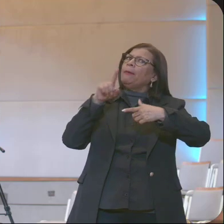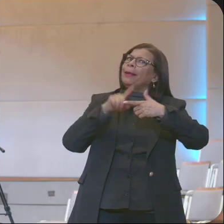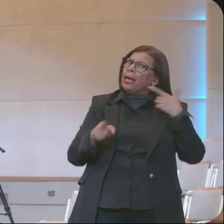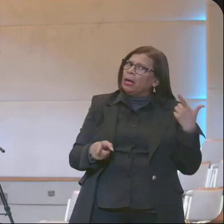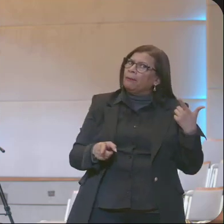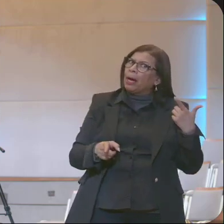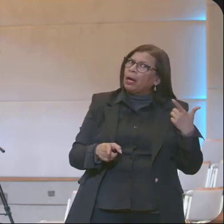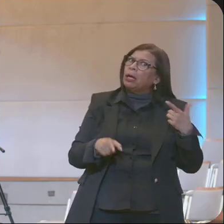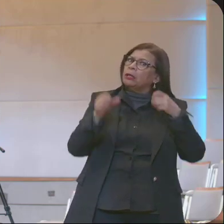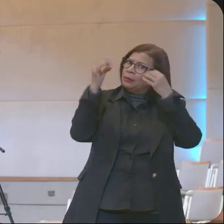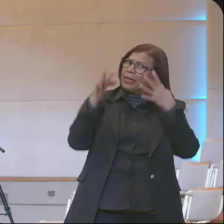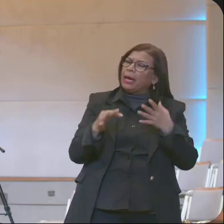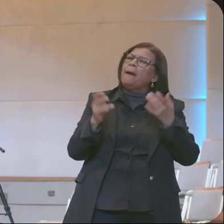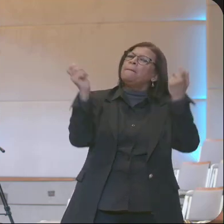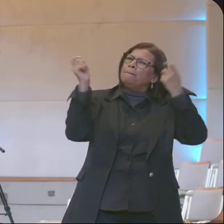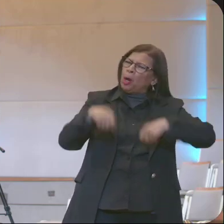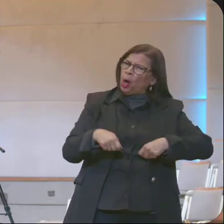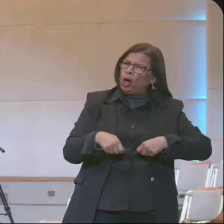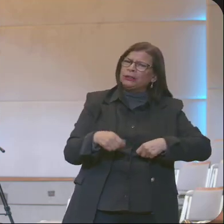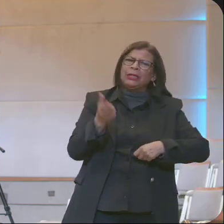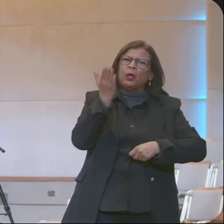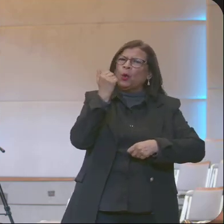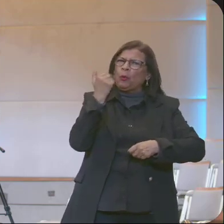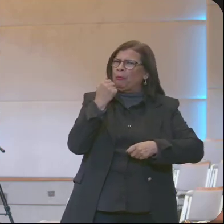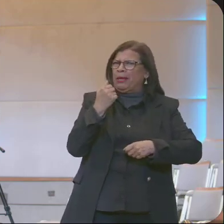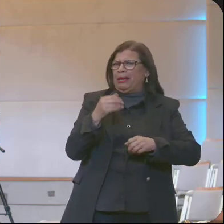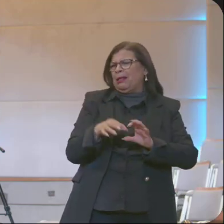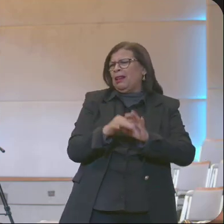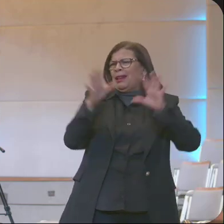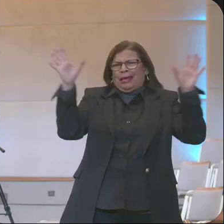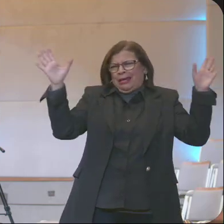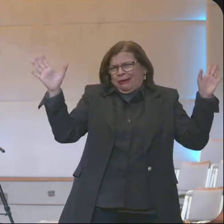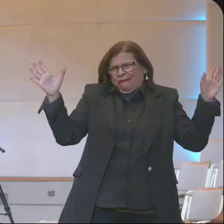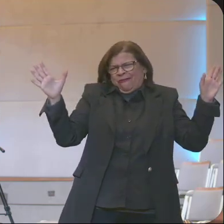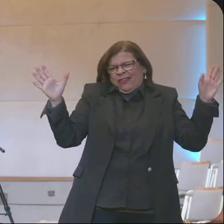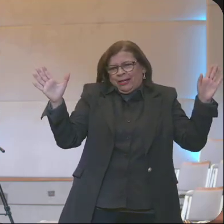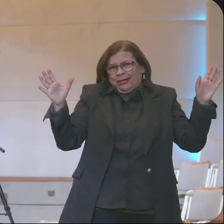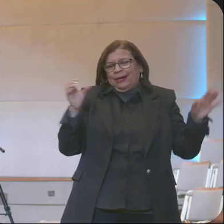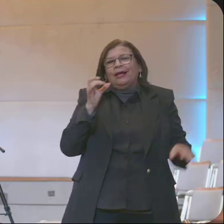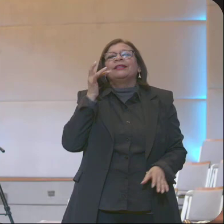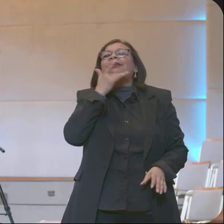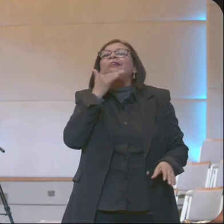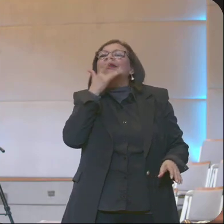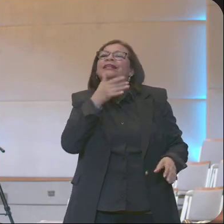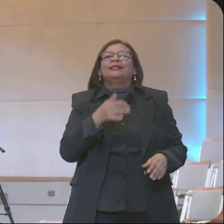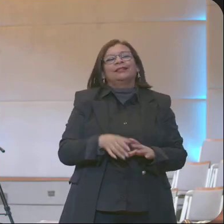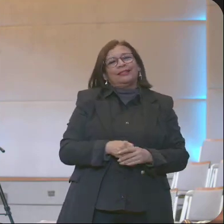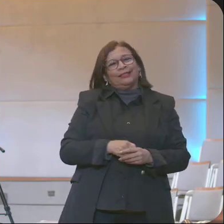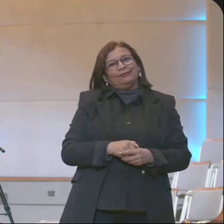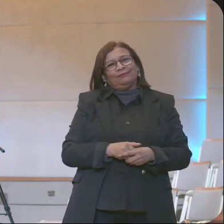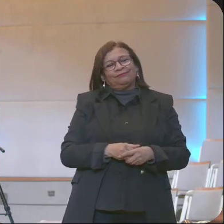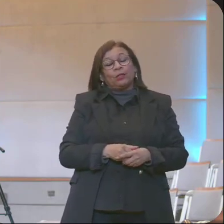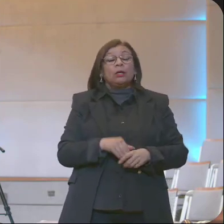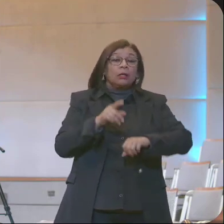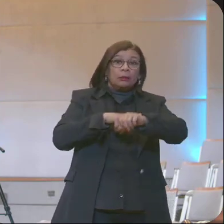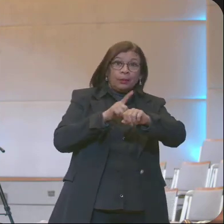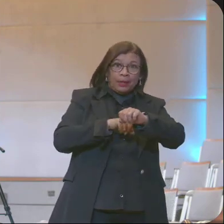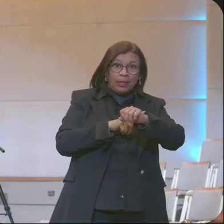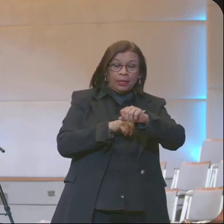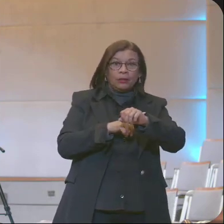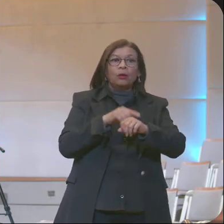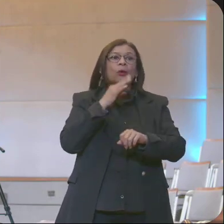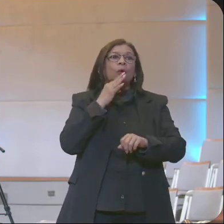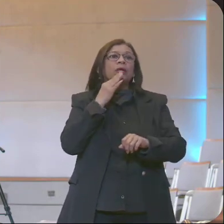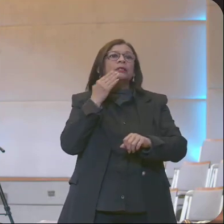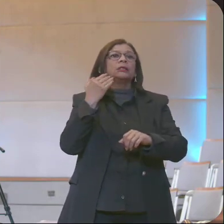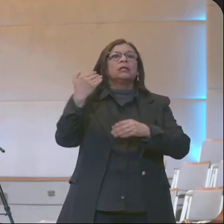Mas podem tomar suco de leite com manga, que é uma delícia. Tá bom? Fique à vontade. Eu queria neste momento conhecer os